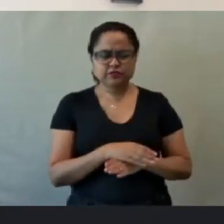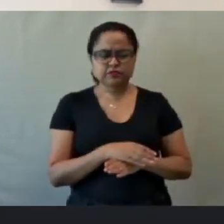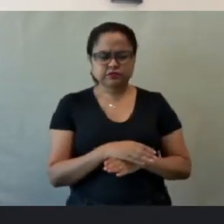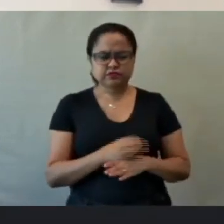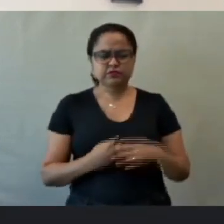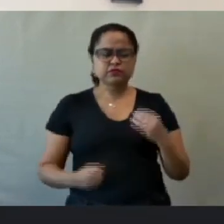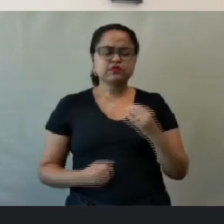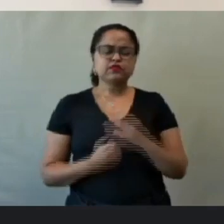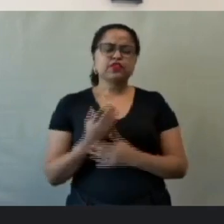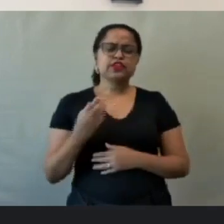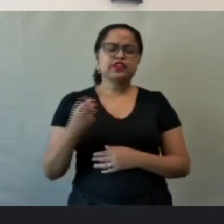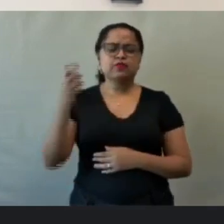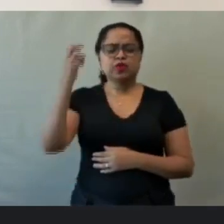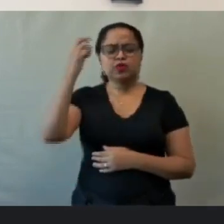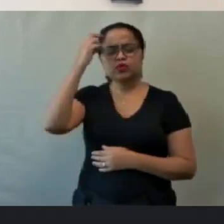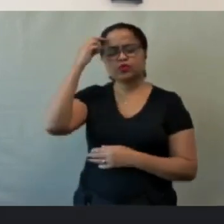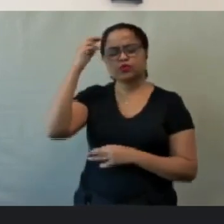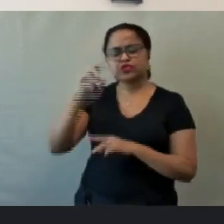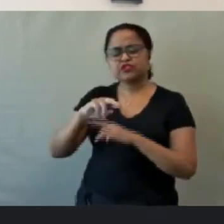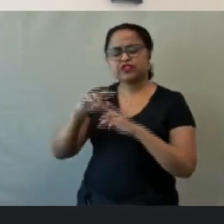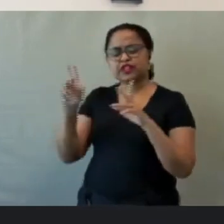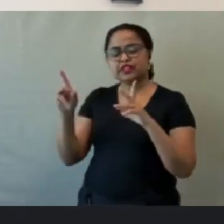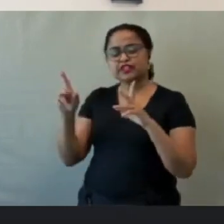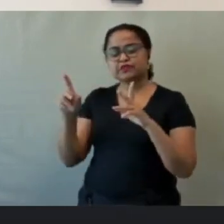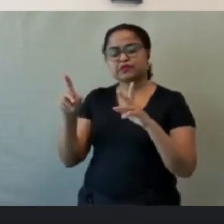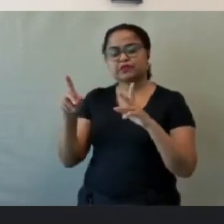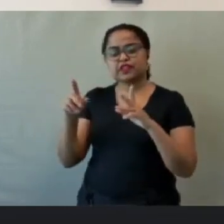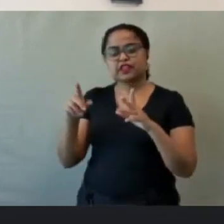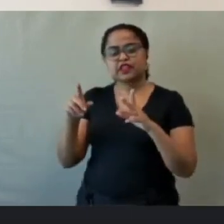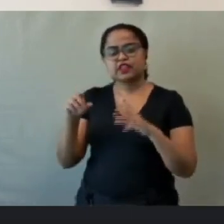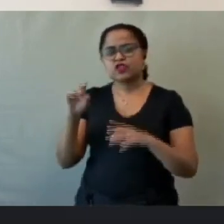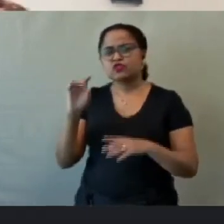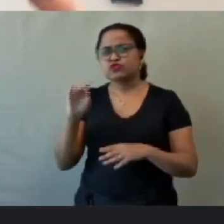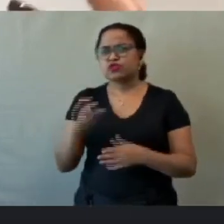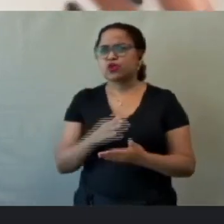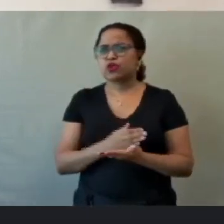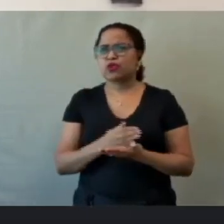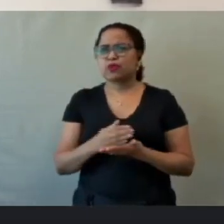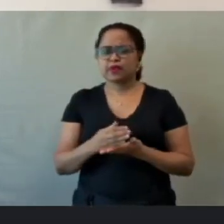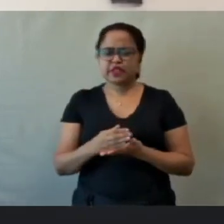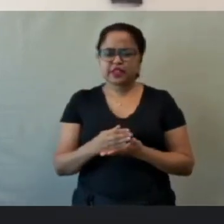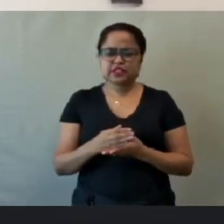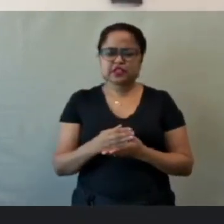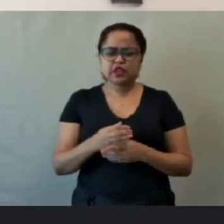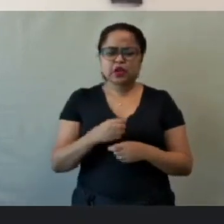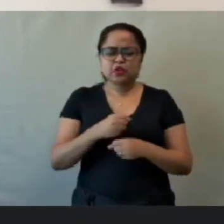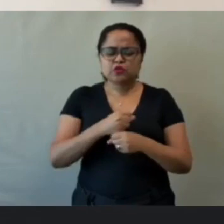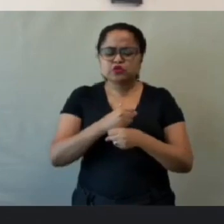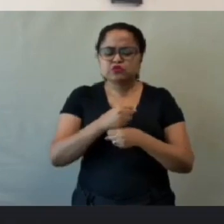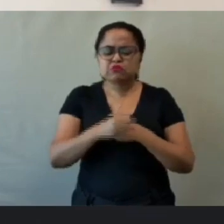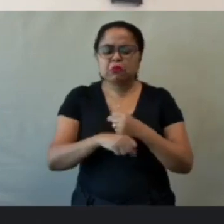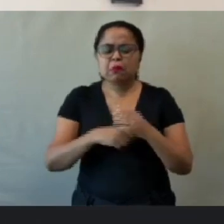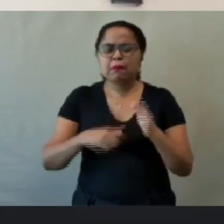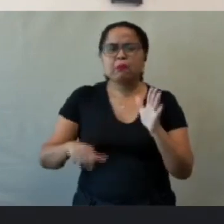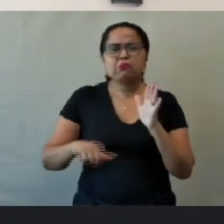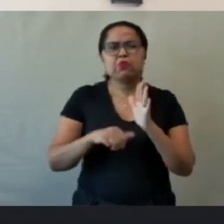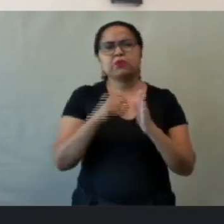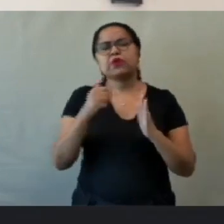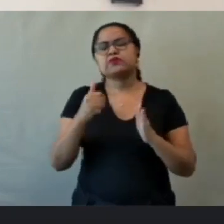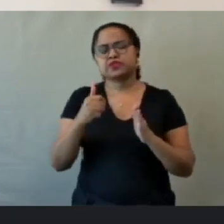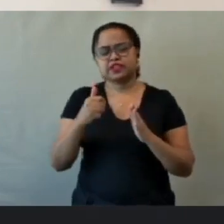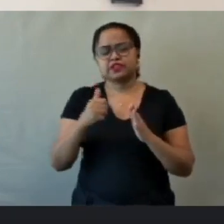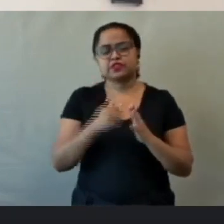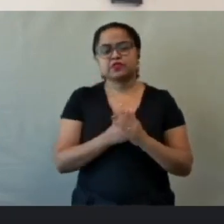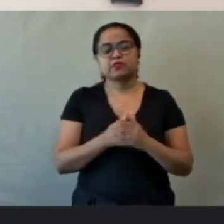cultura diferente, e isso só começa, gente, nos anos iniciais. É uma questão de formação de consciência mesmo. Eu acho que nós, profissionais da